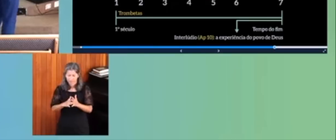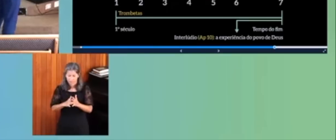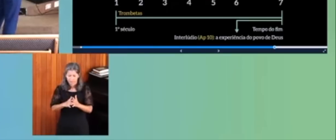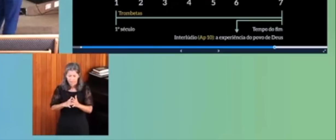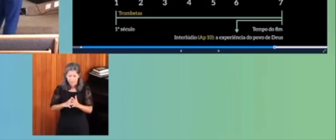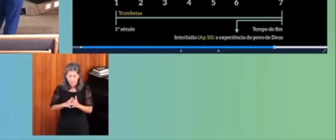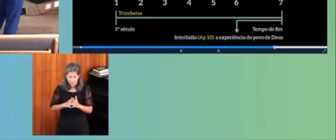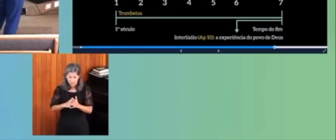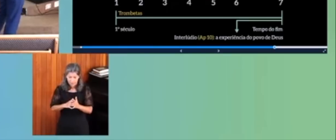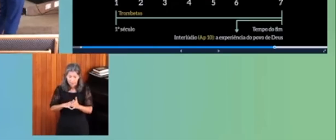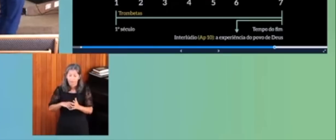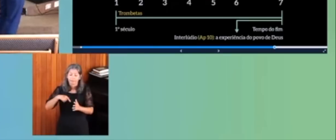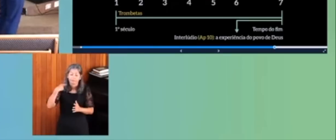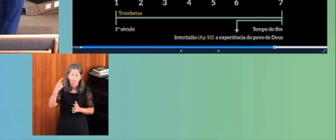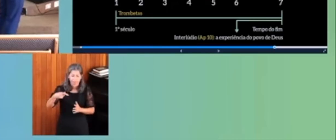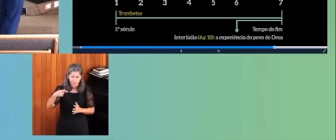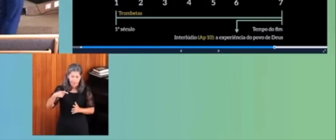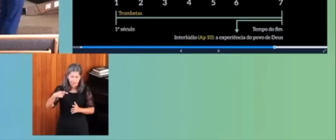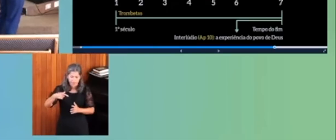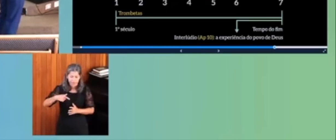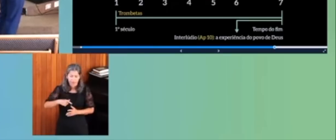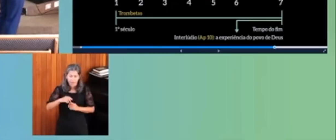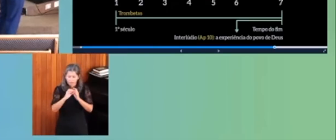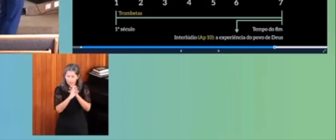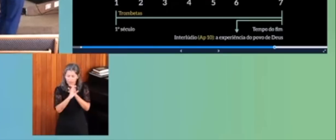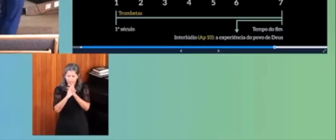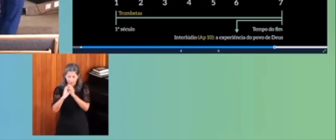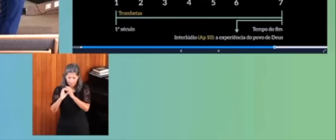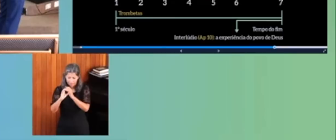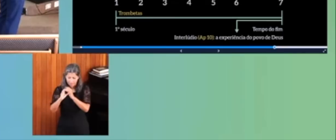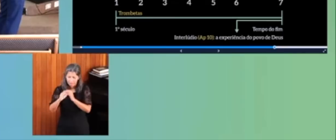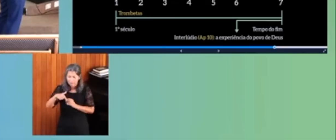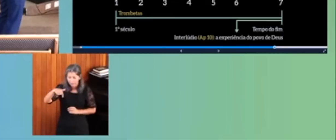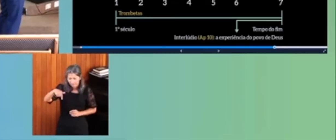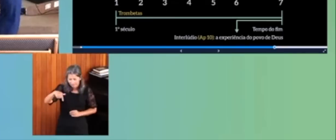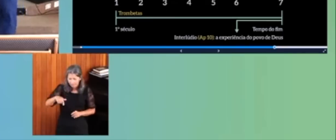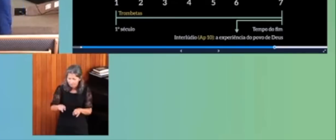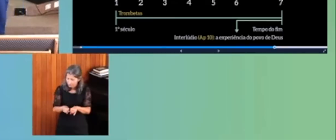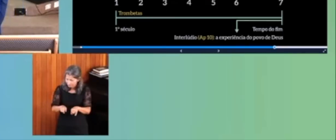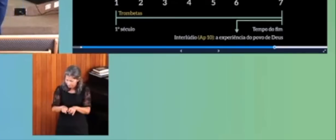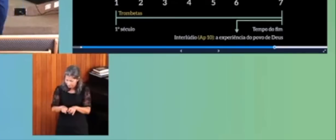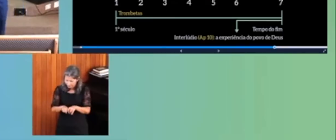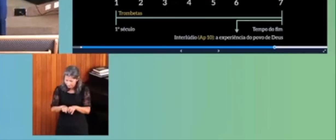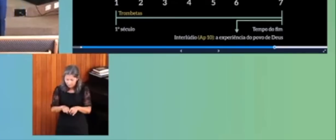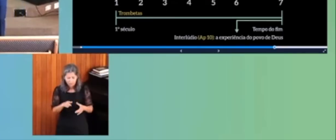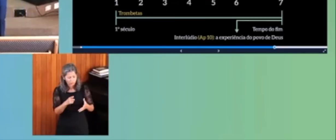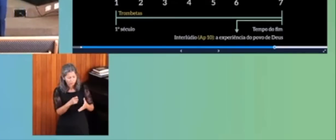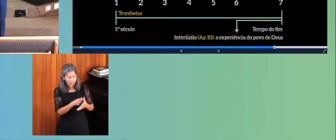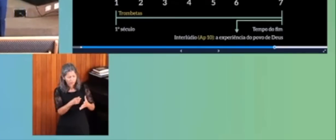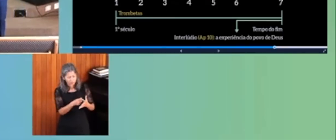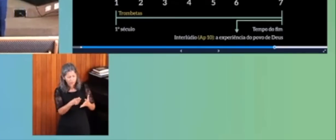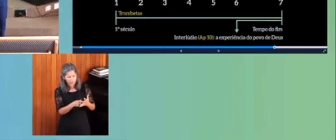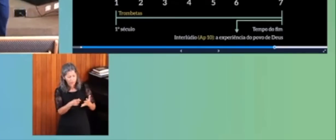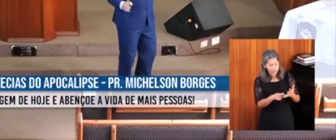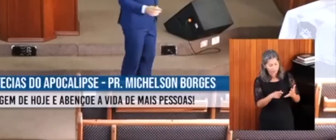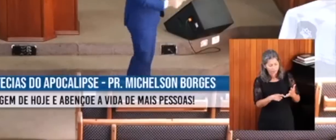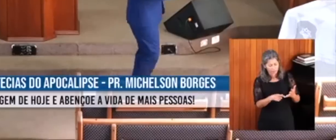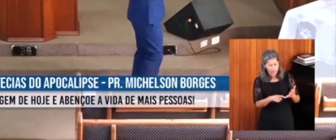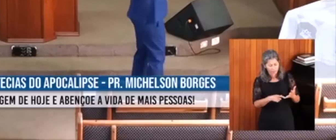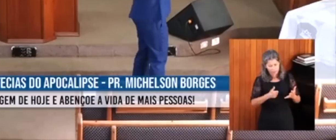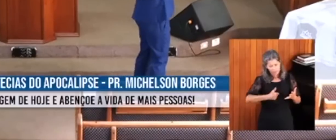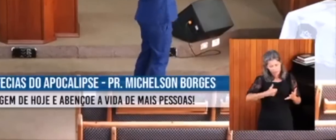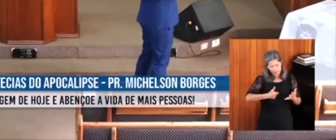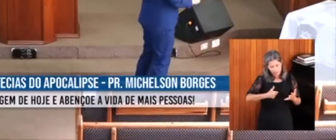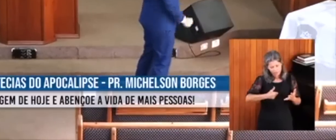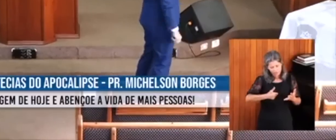Começa no tempo do apóstolo, primeira, segunda, terceira, quarta, quinta, sexta, trombeta. Aí tem um interlúdio, uma pausa, para falar